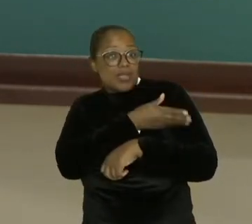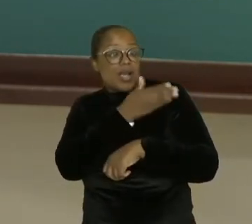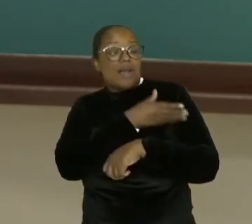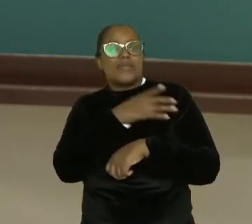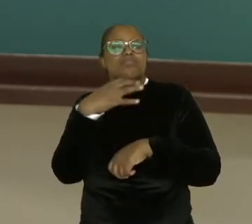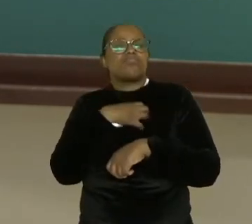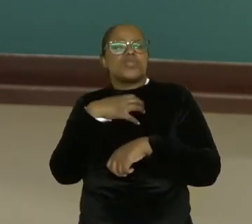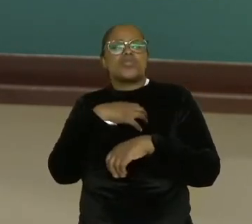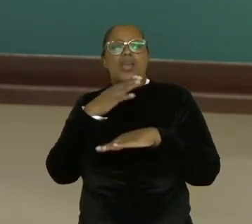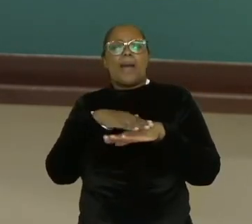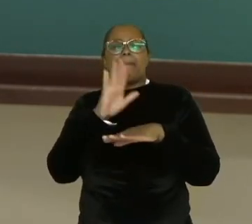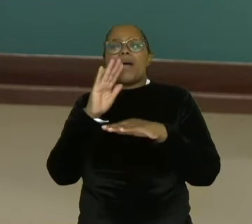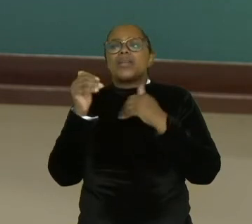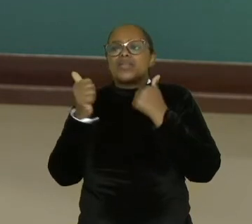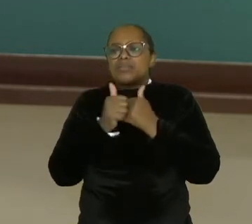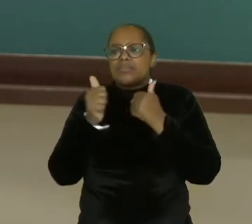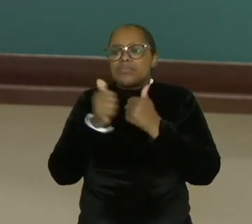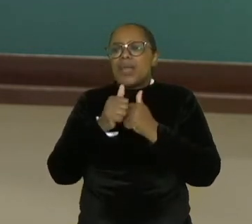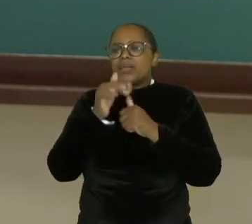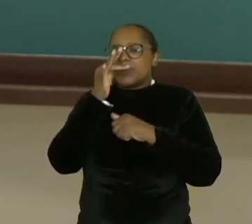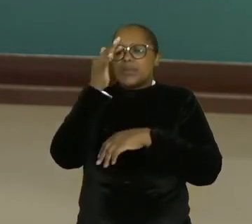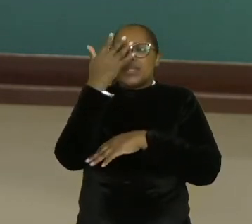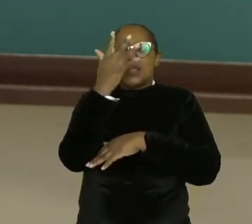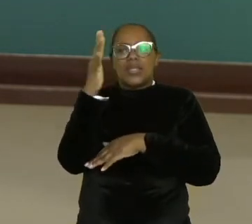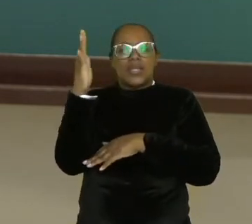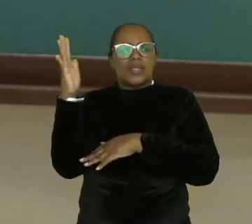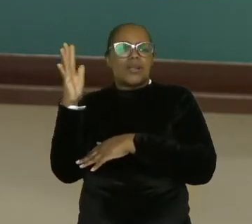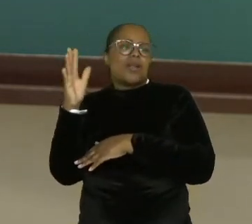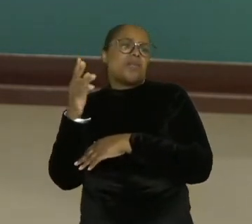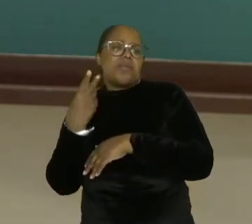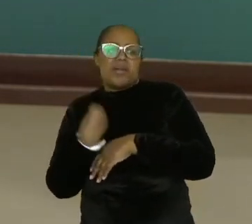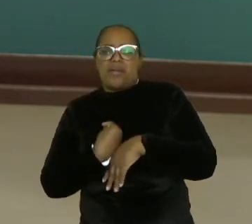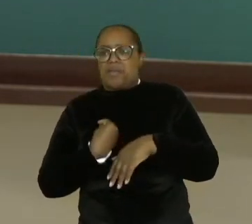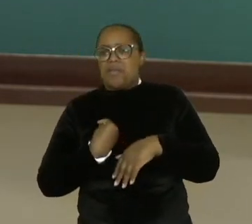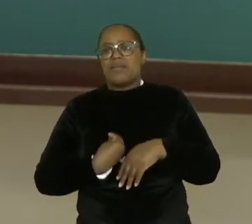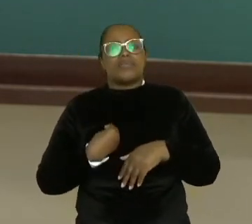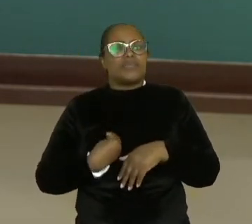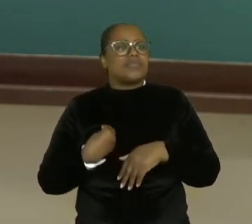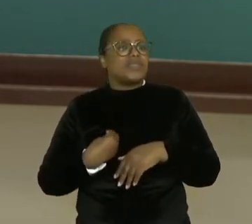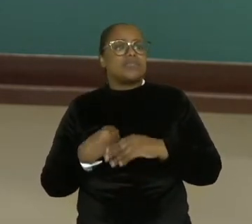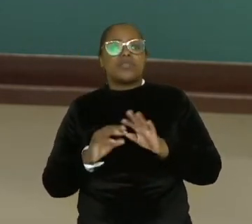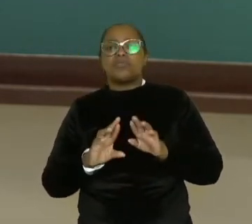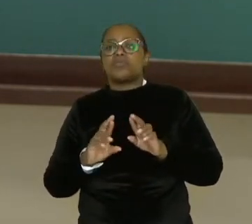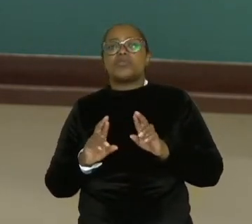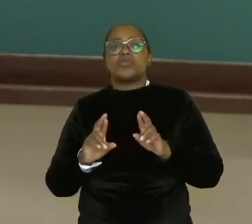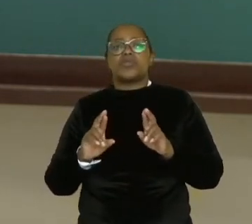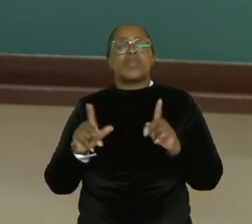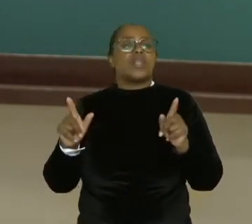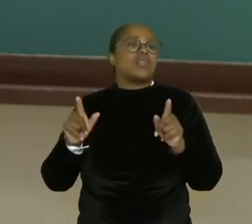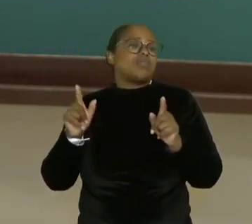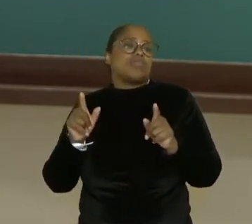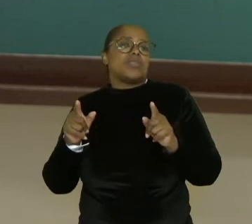da natureza, se propunha a viver uma vida minimalista, né? Minimalista, ali uma coisa,